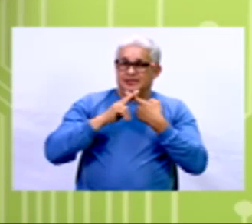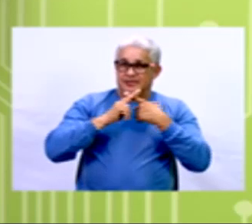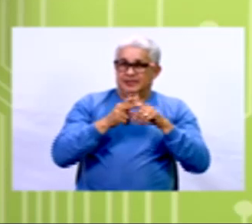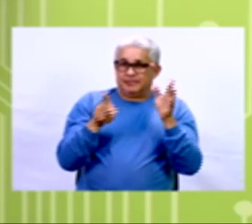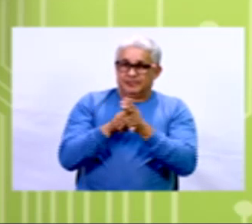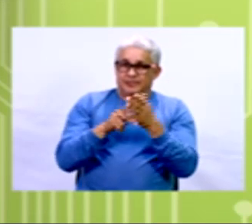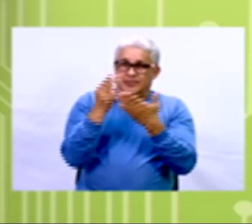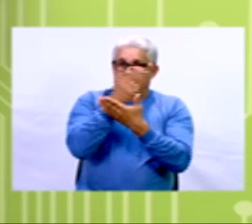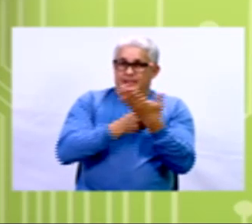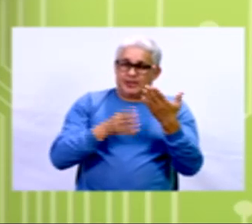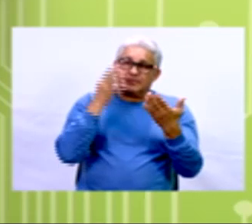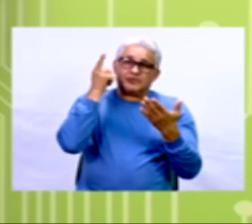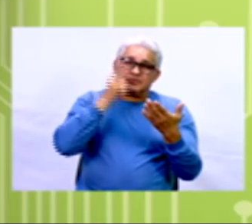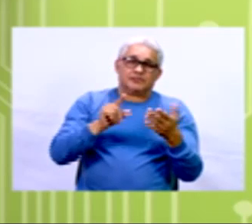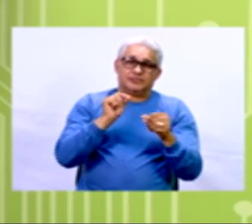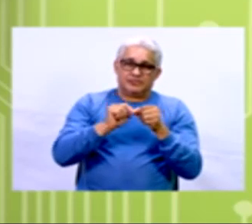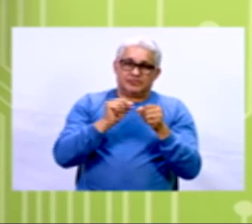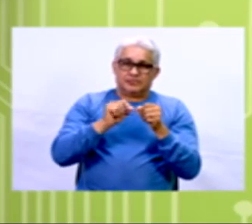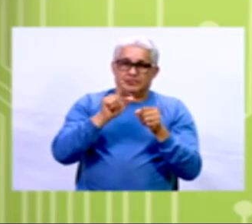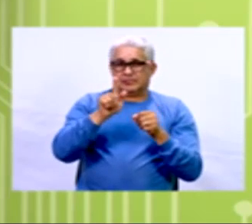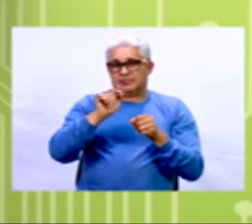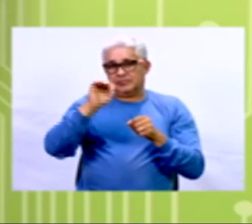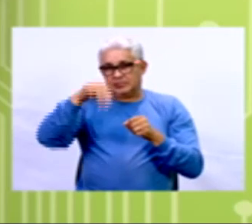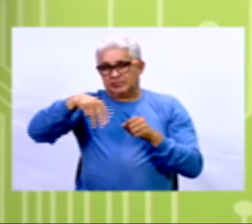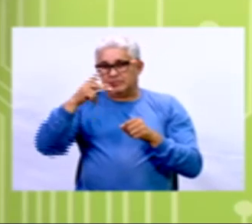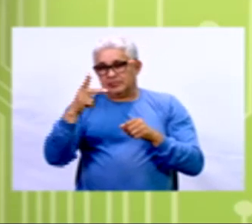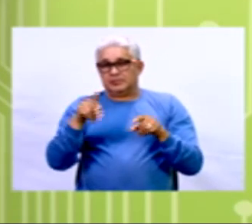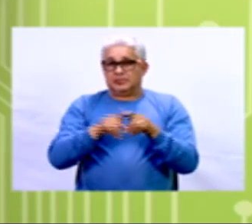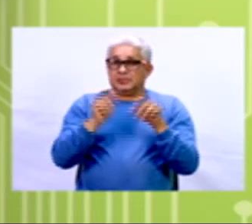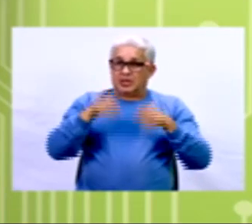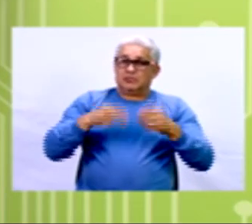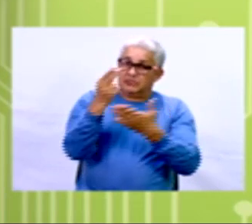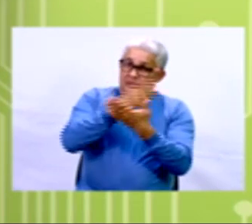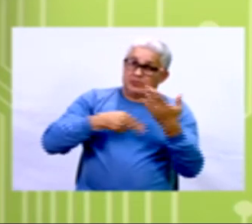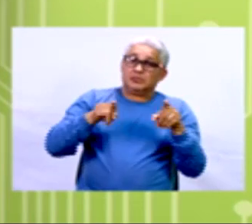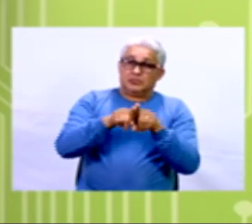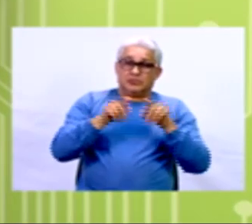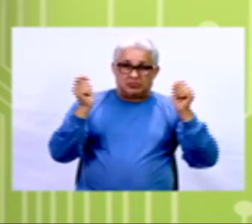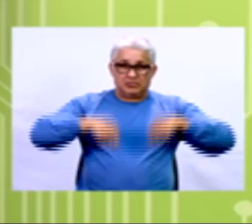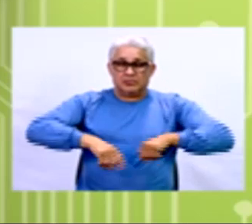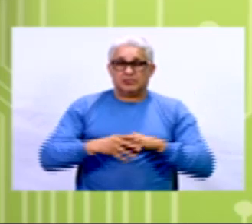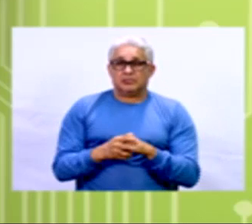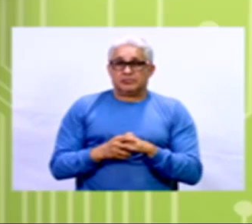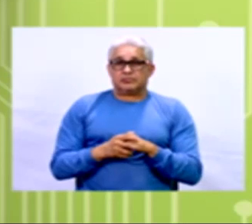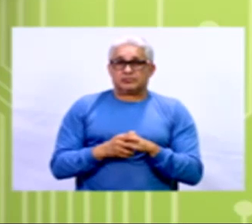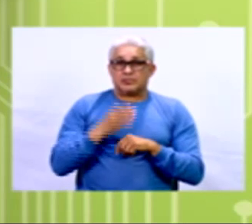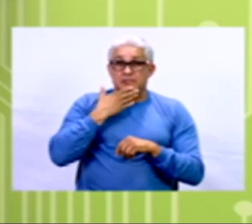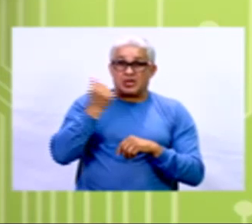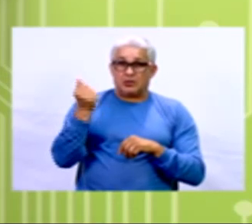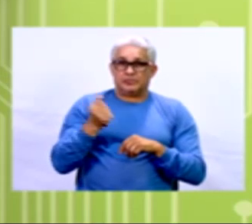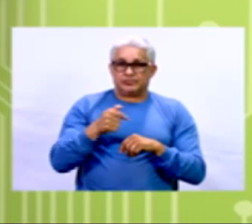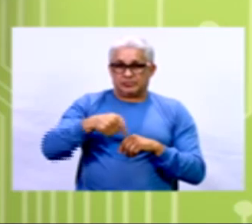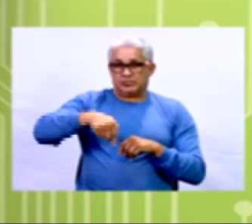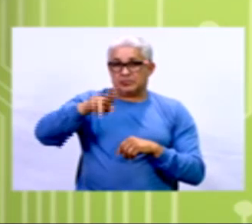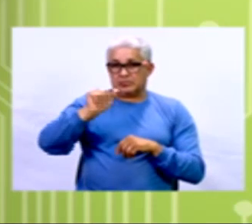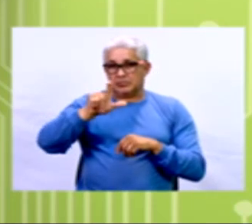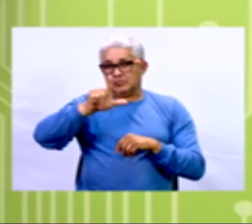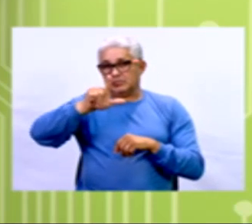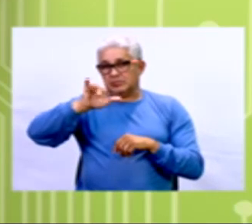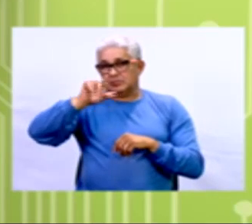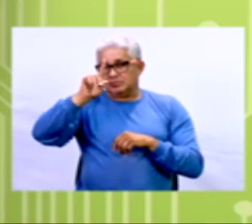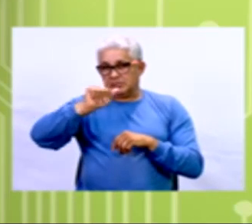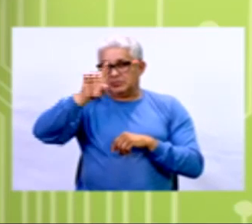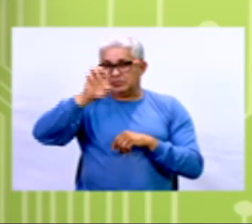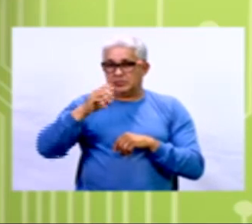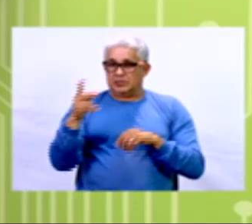consegue fazer alguma coisa nele. Ele serve para desenhar e também serve para melhorar a qualidade da imagem. Então, tenho